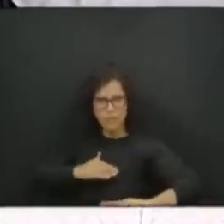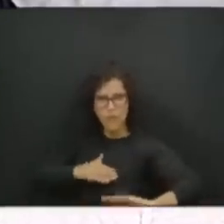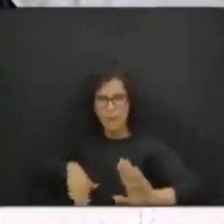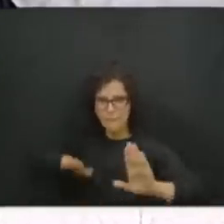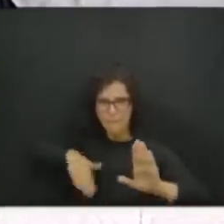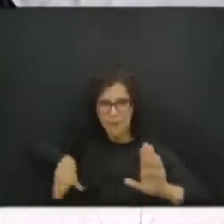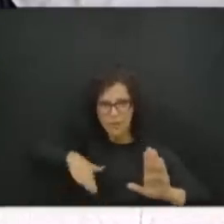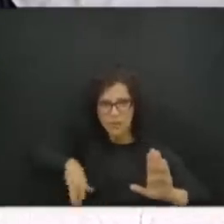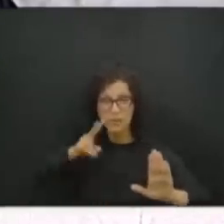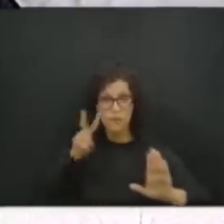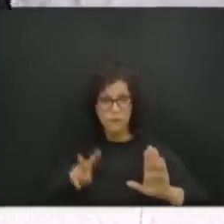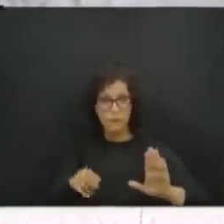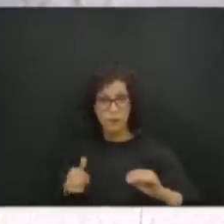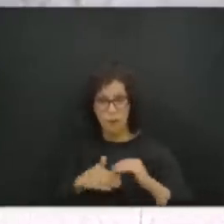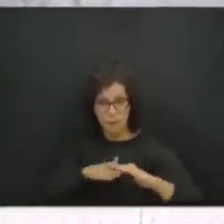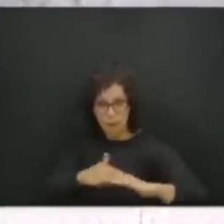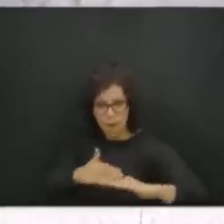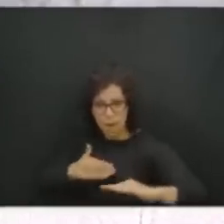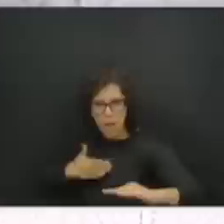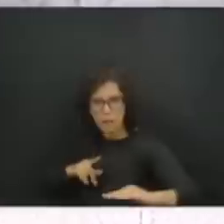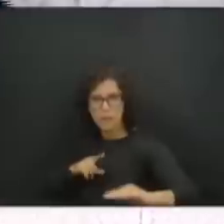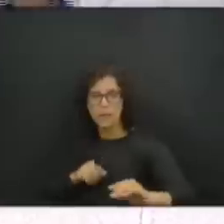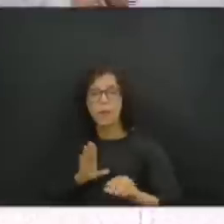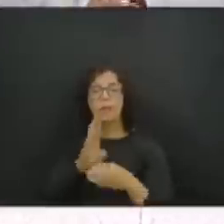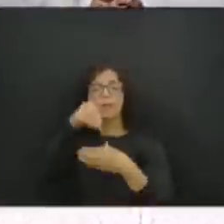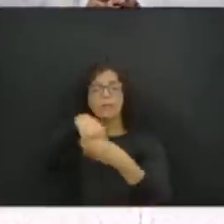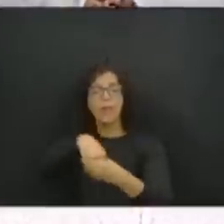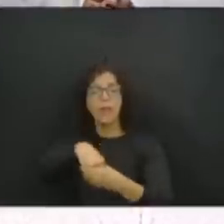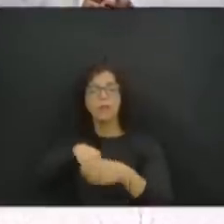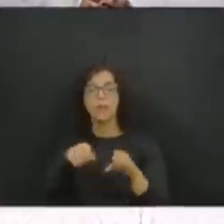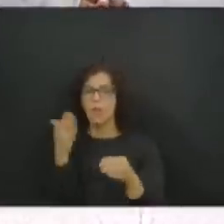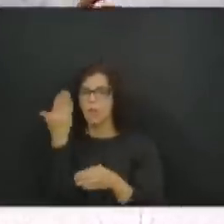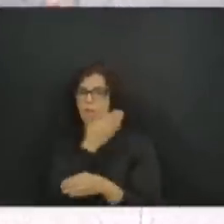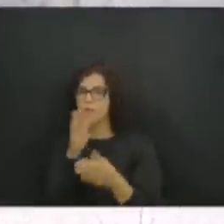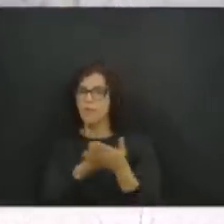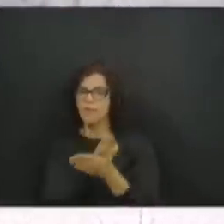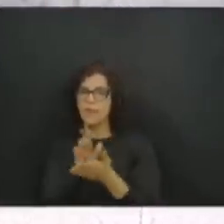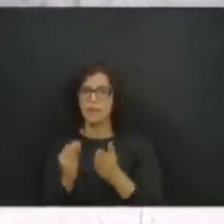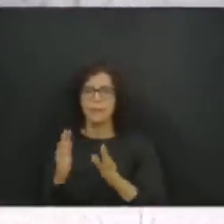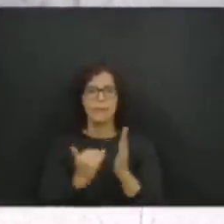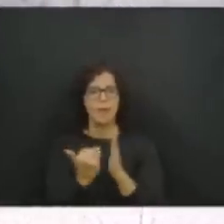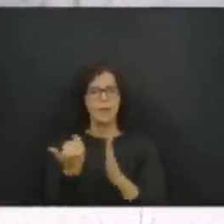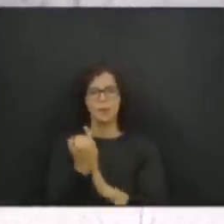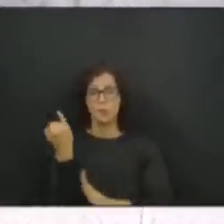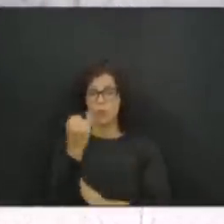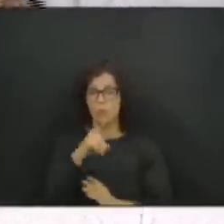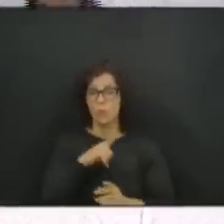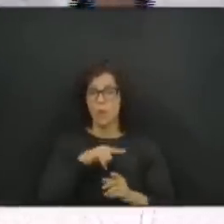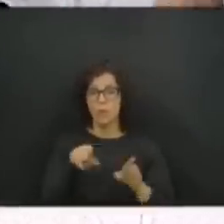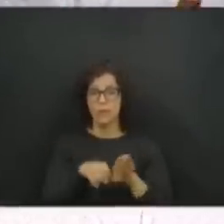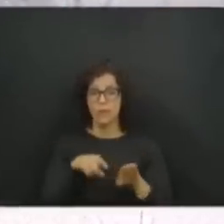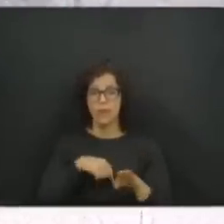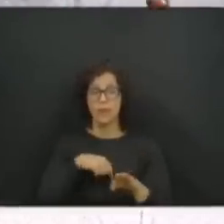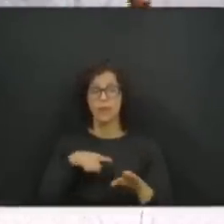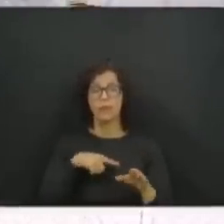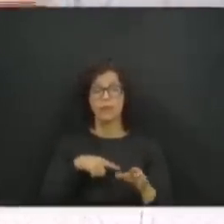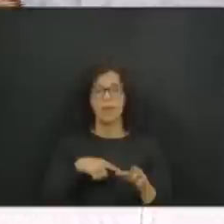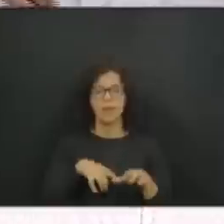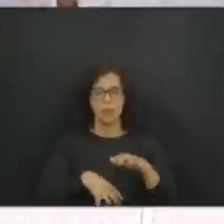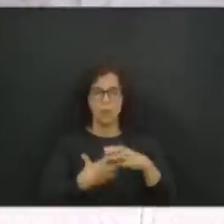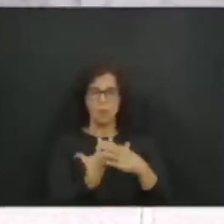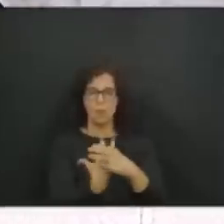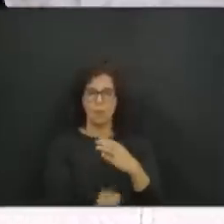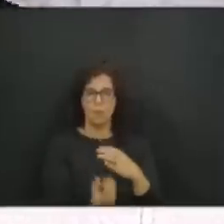visível engordamento da praia a parte de invisível que a maior e mais importante inclusive é a parte toda de micro e macrodrenagem